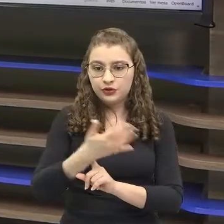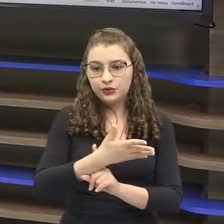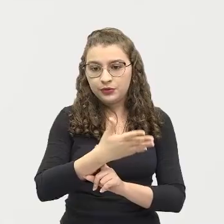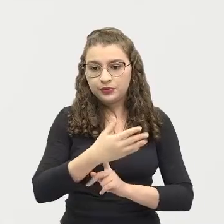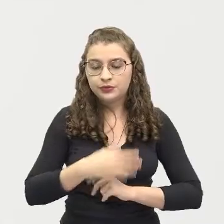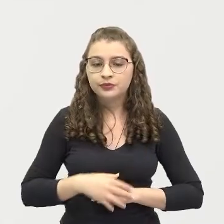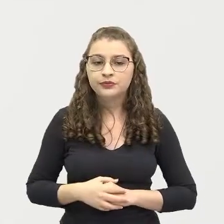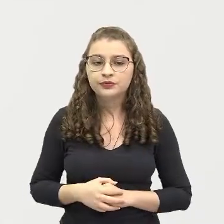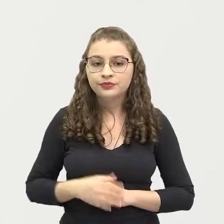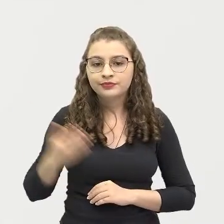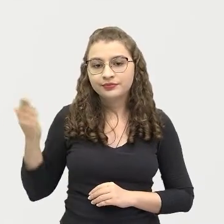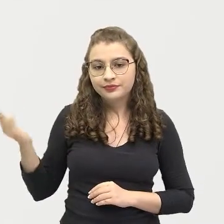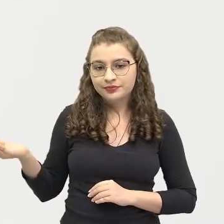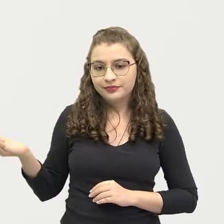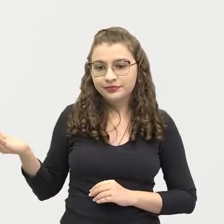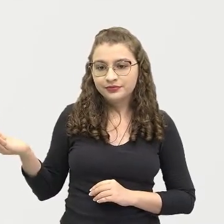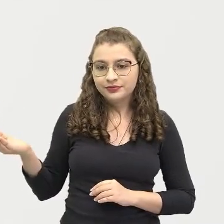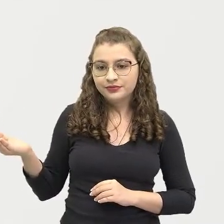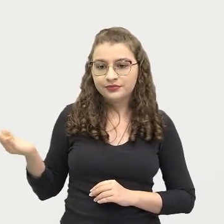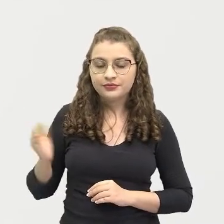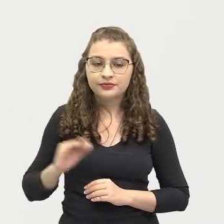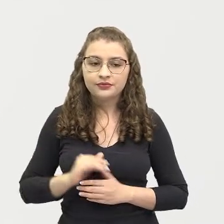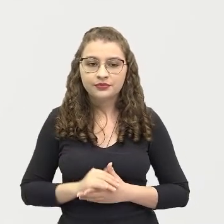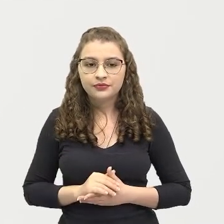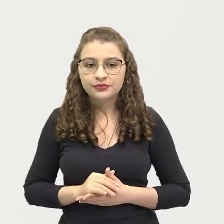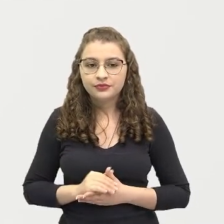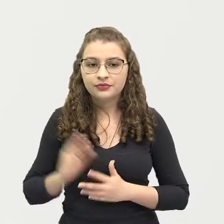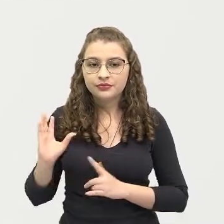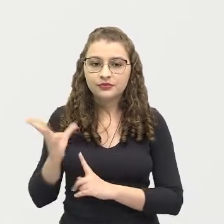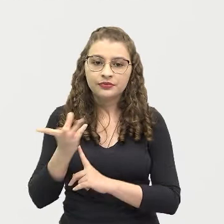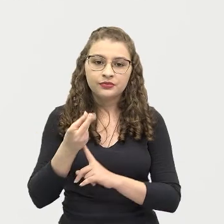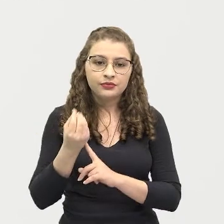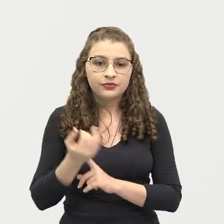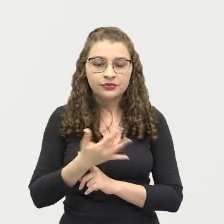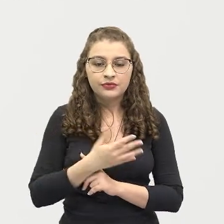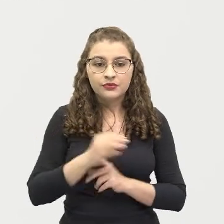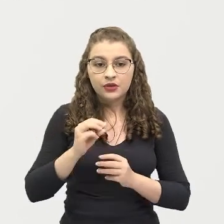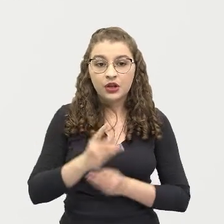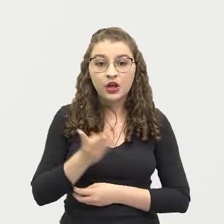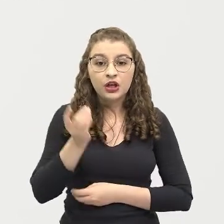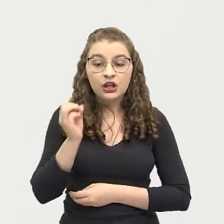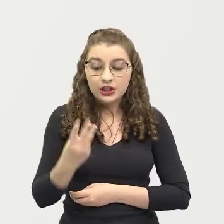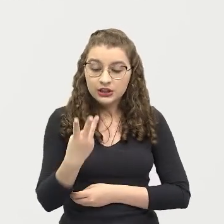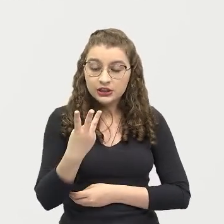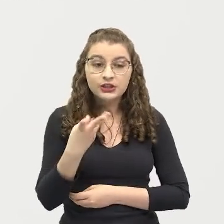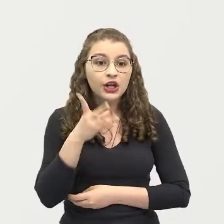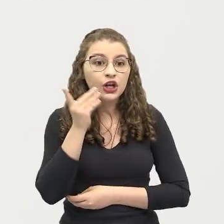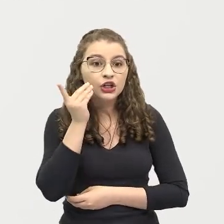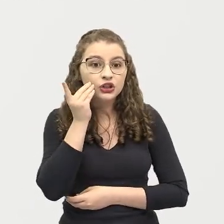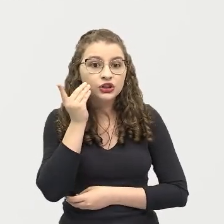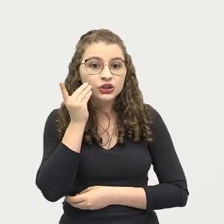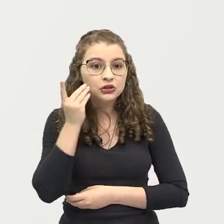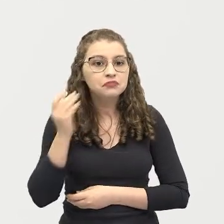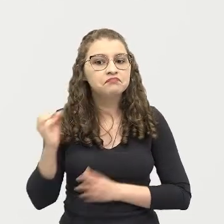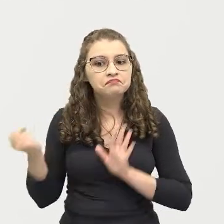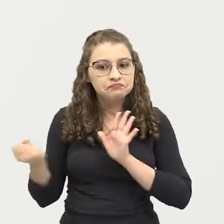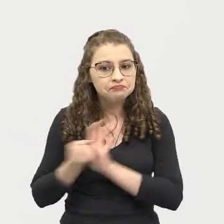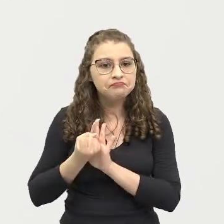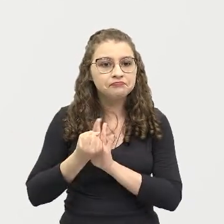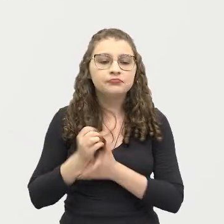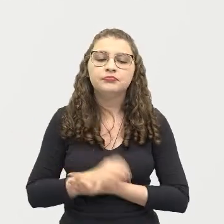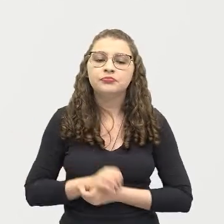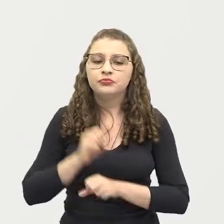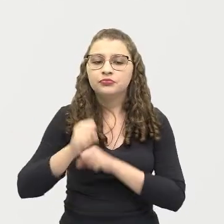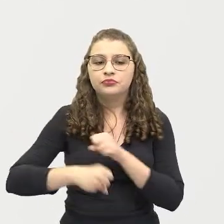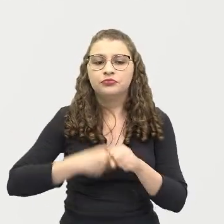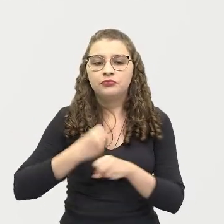Arte Moderna. Olha só. Então temos aí, ó, Semana da Arte Moderna, 3 noites que fizeram história. Então, em